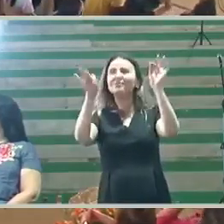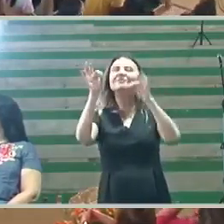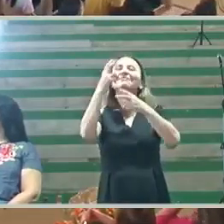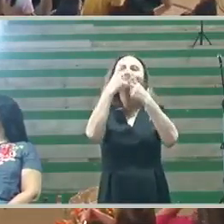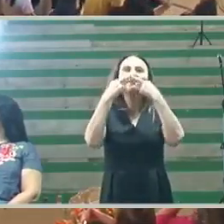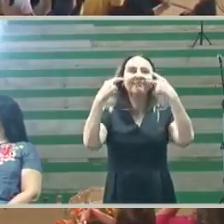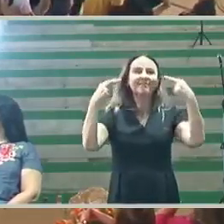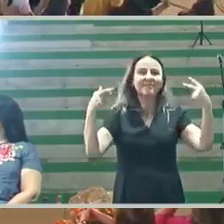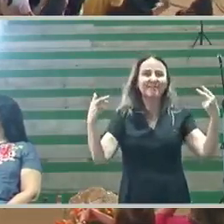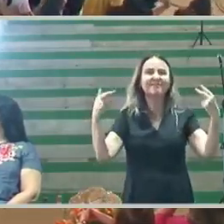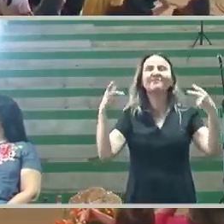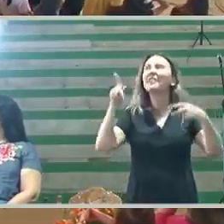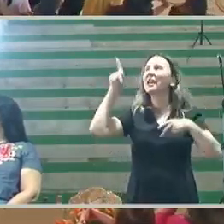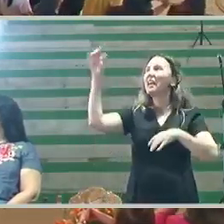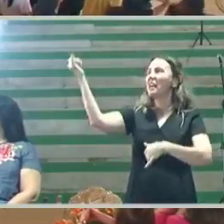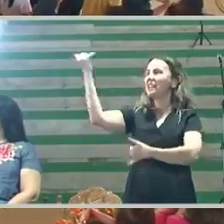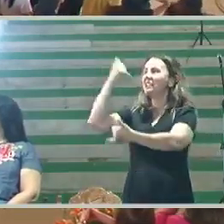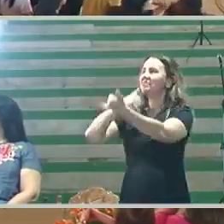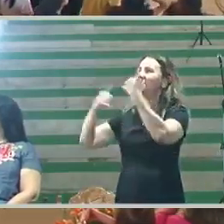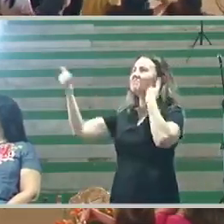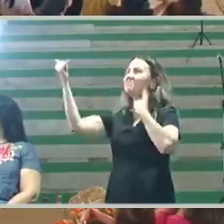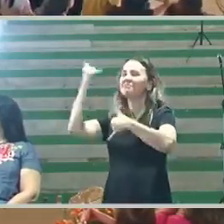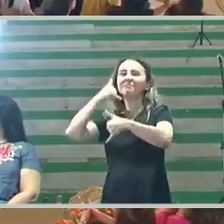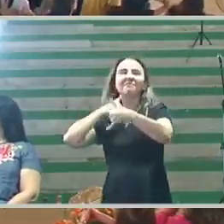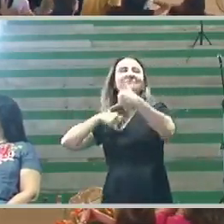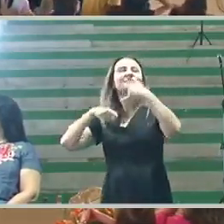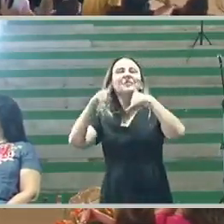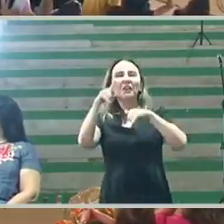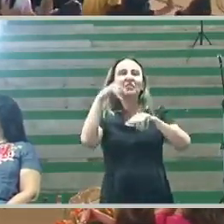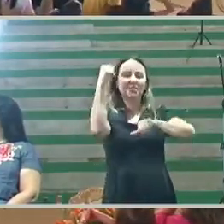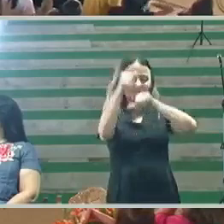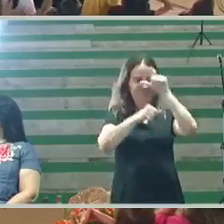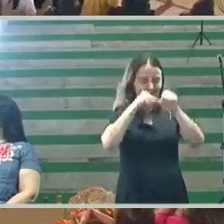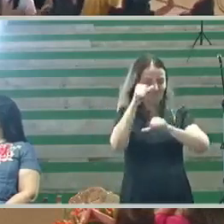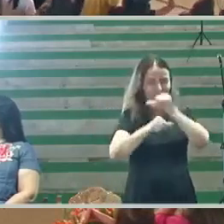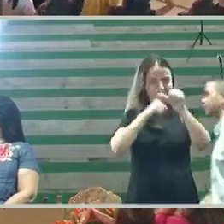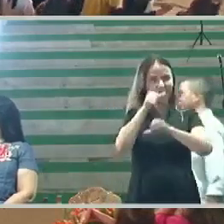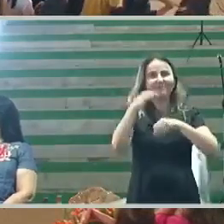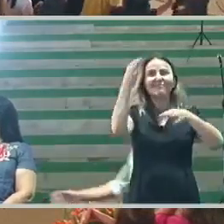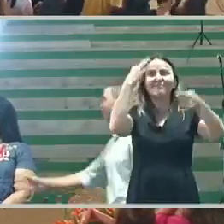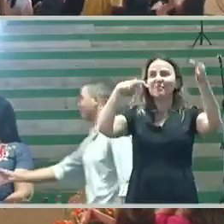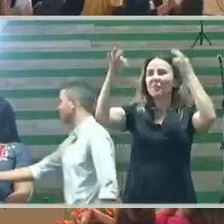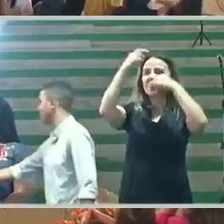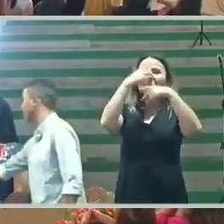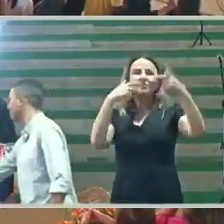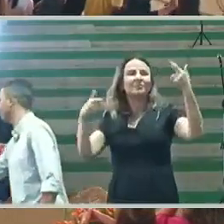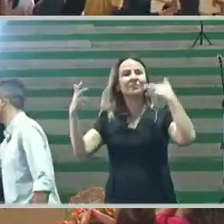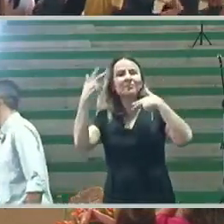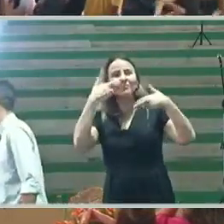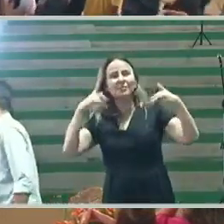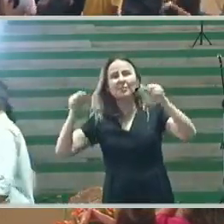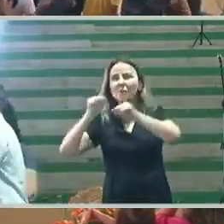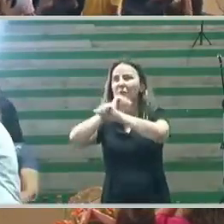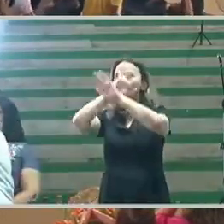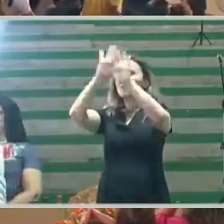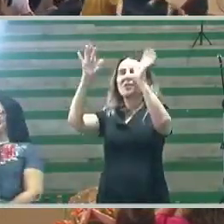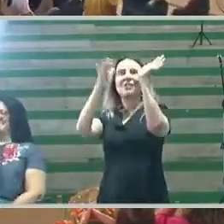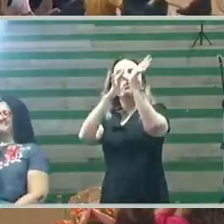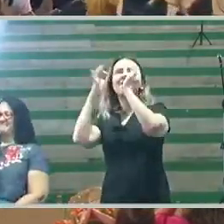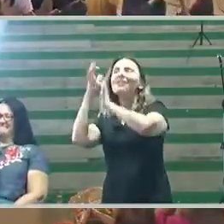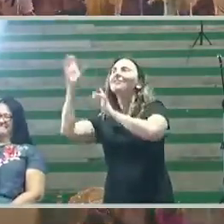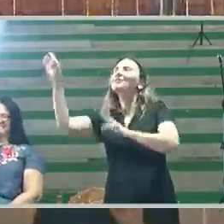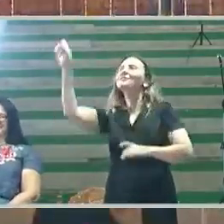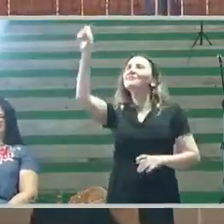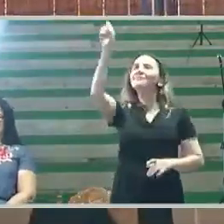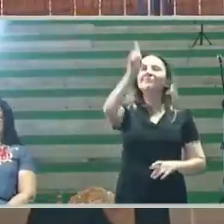menino aqui. Menino vai rodar e vai sapatear. Porque a glória dele está neste lugar.